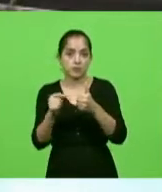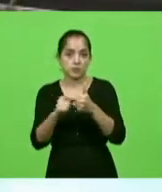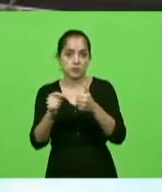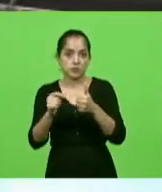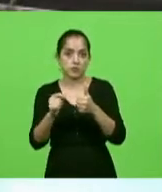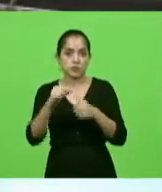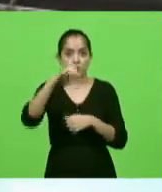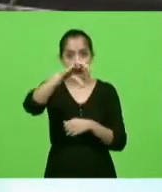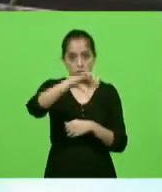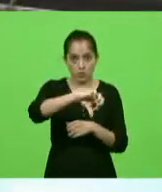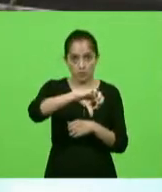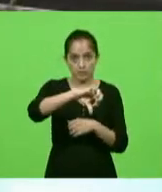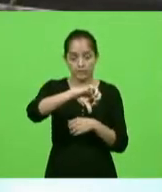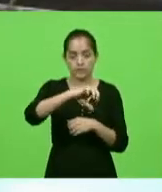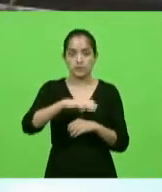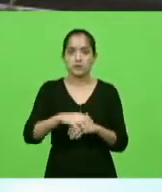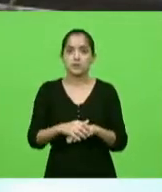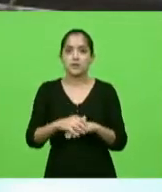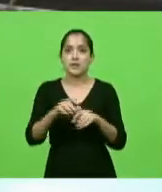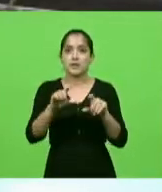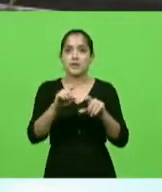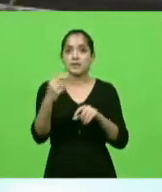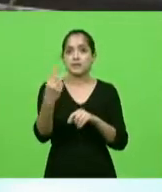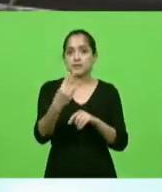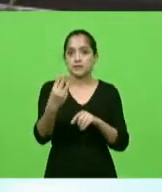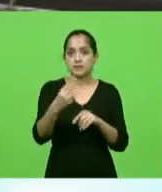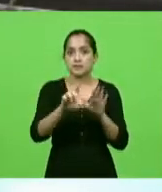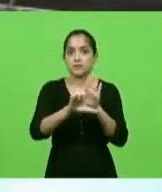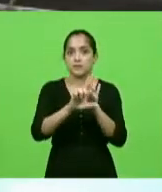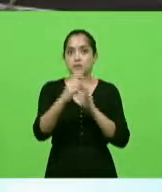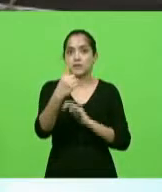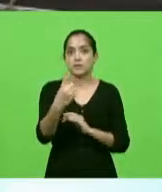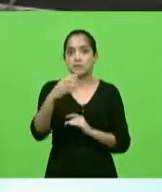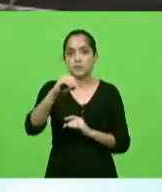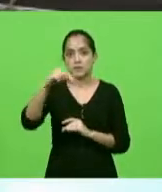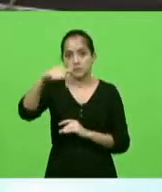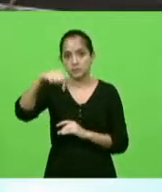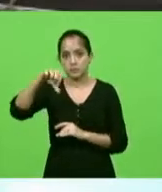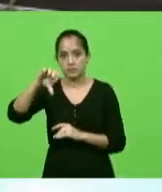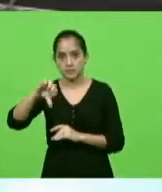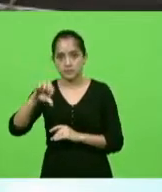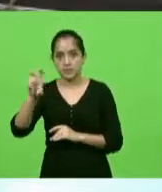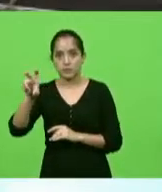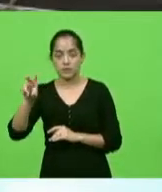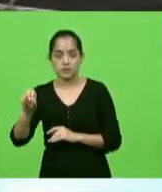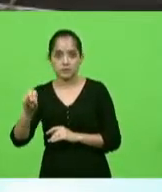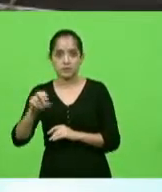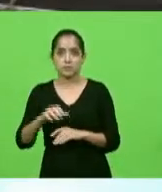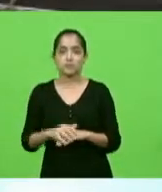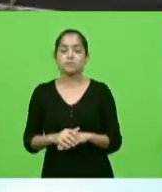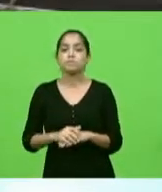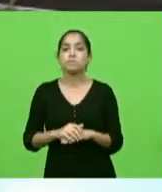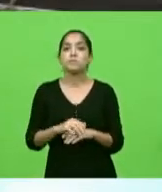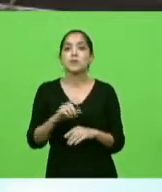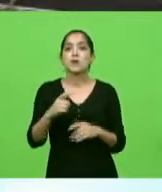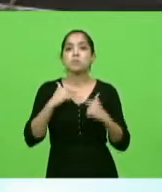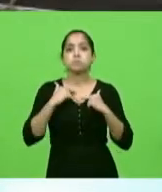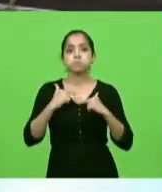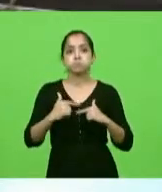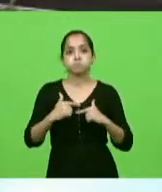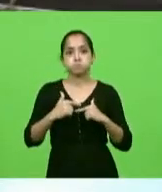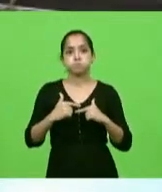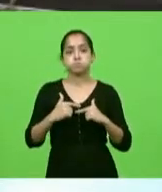artigo 9, item 3 da Lei 1079 de 1950, por suposta